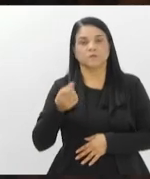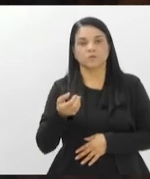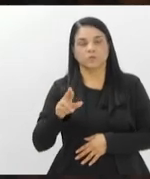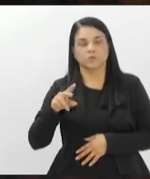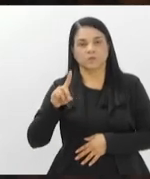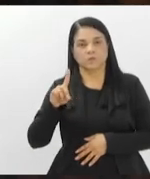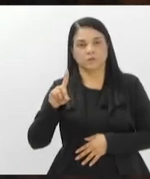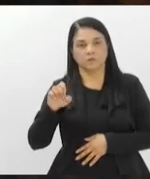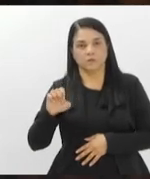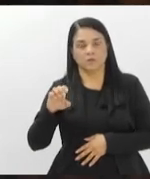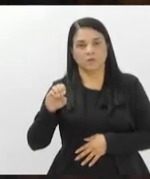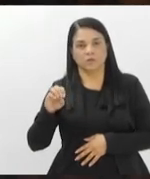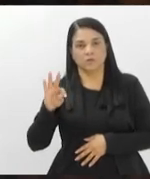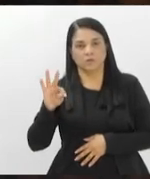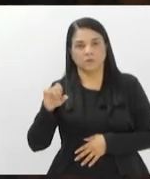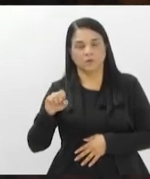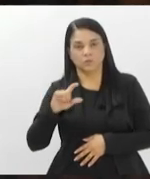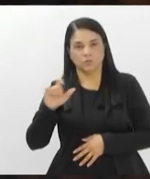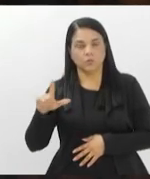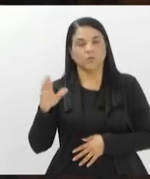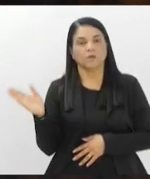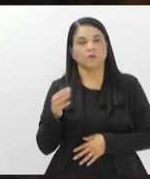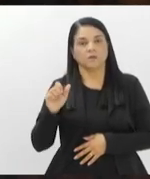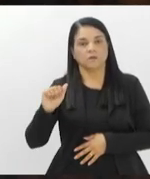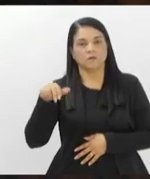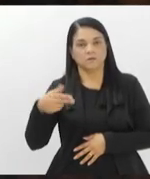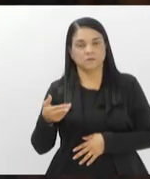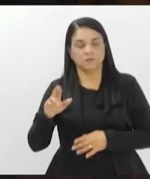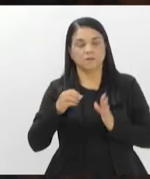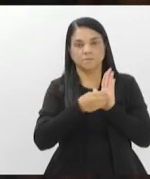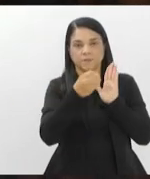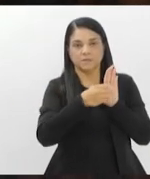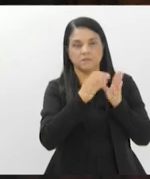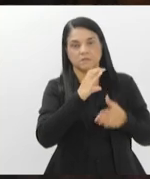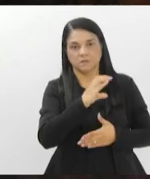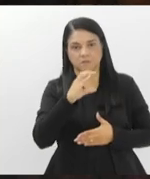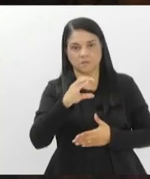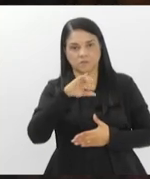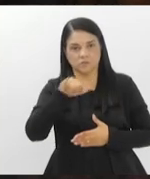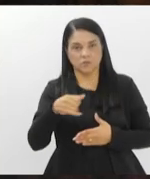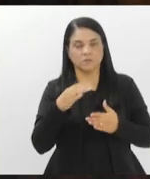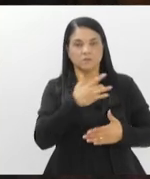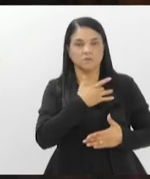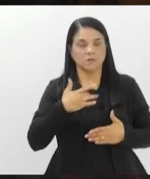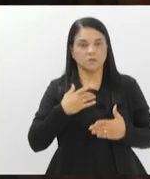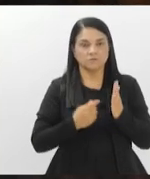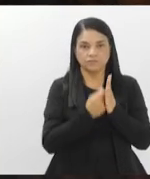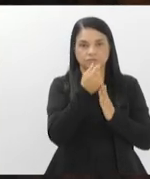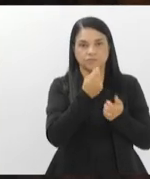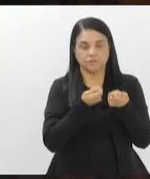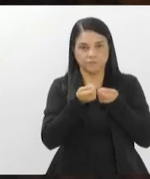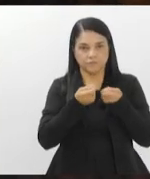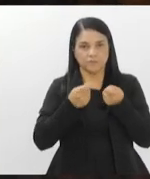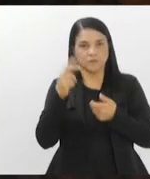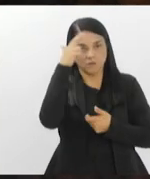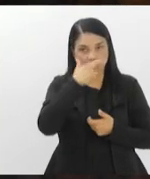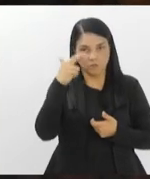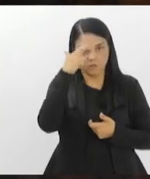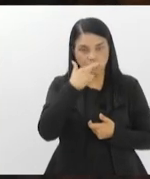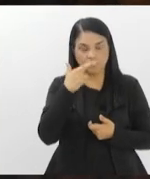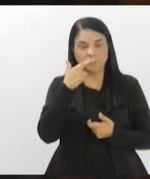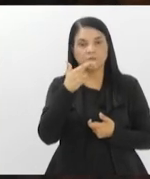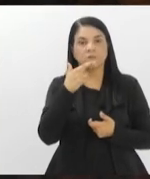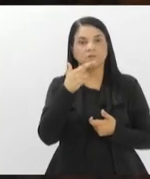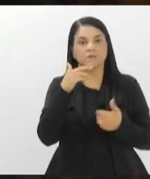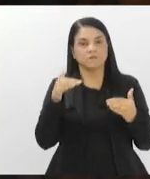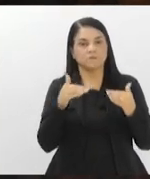André Correia. Pendentes, pareceres das comissões de Constituição e Justiça, saúde, orçamento, finanças, fiscalização financeira e